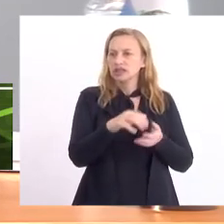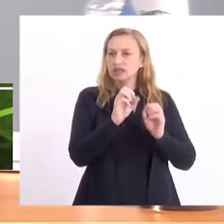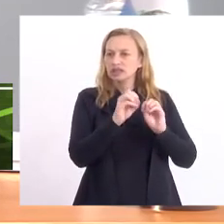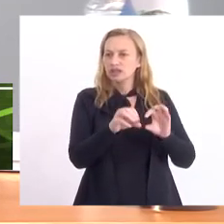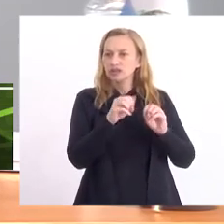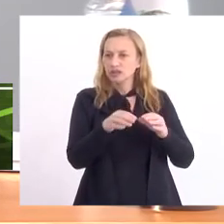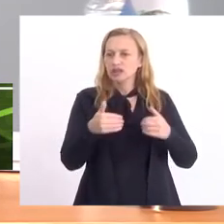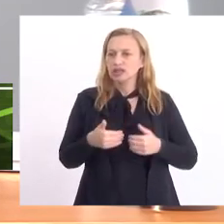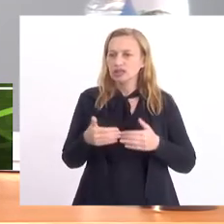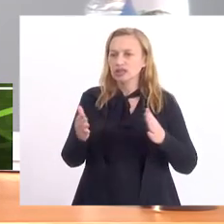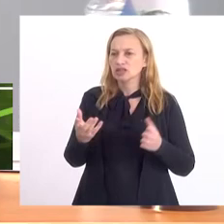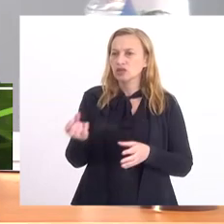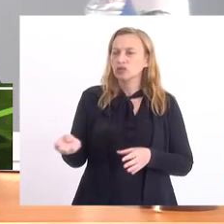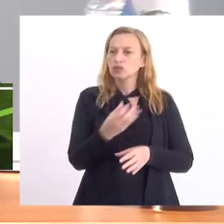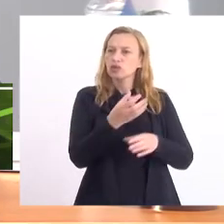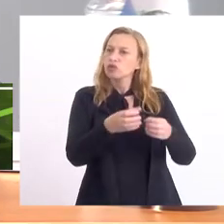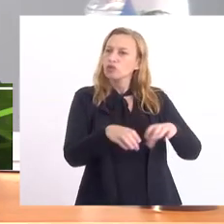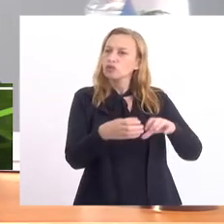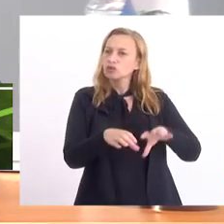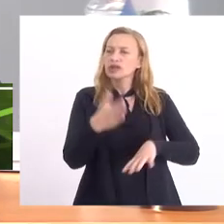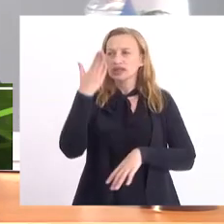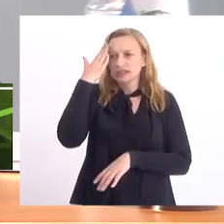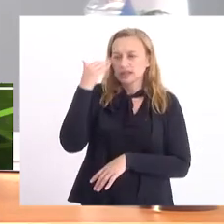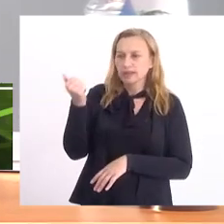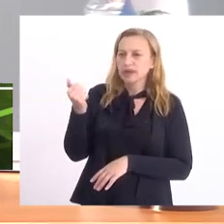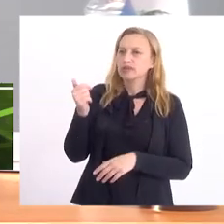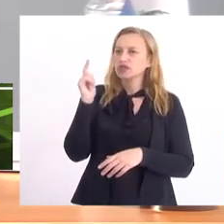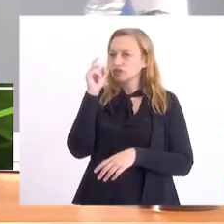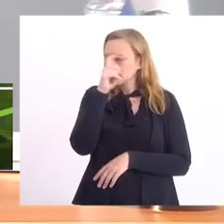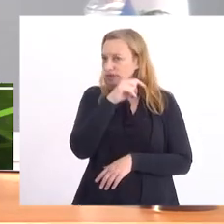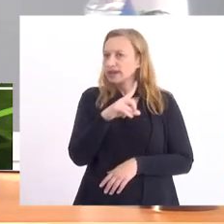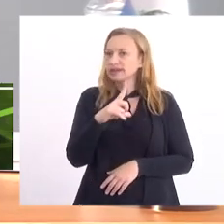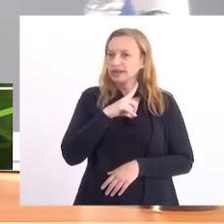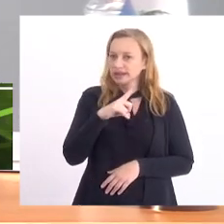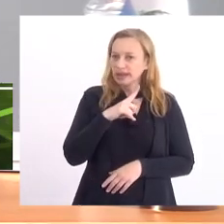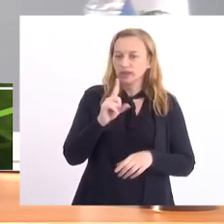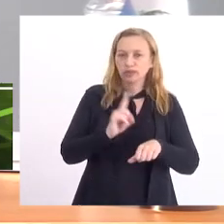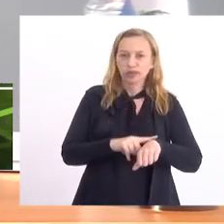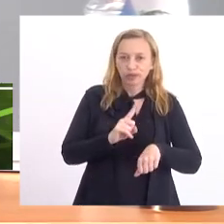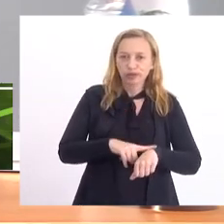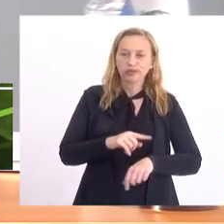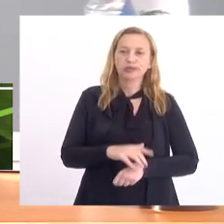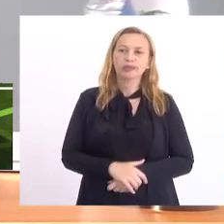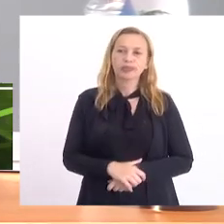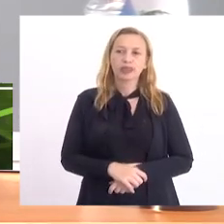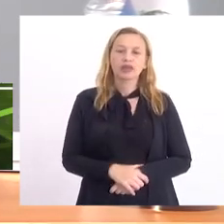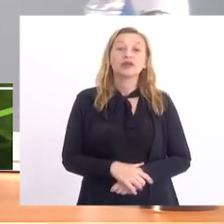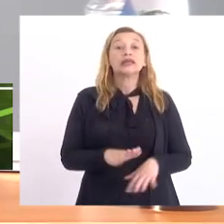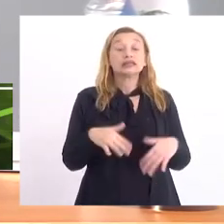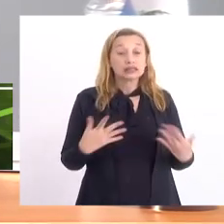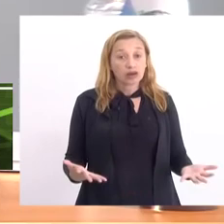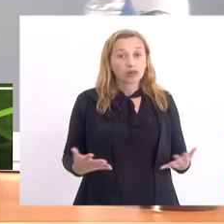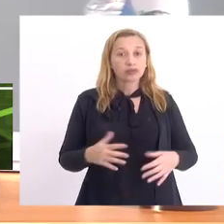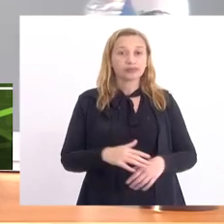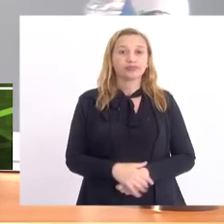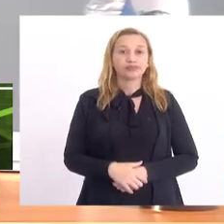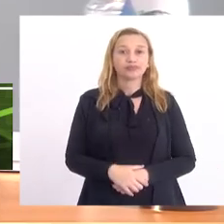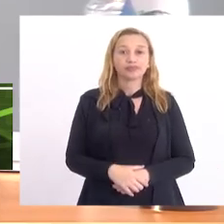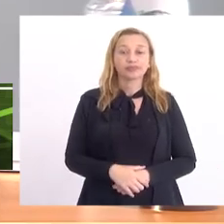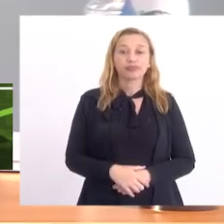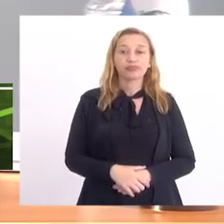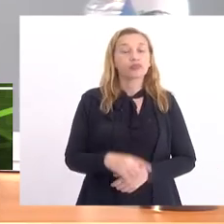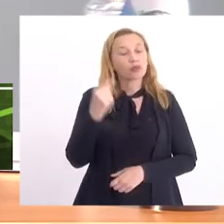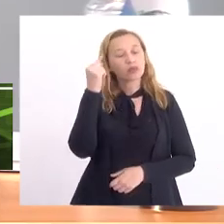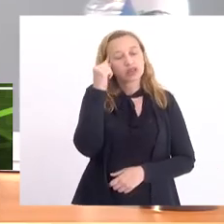de concurso público, mas a gente sabe dos entraves que a gente tem no momento. Então, quando